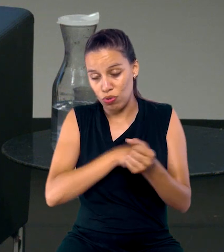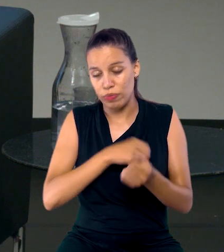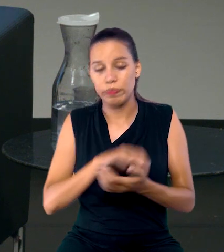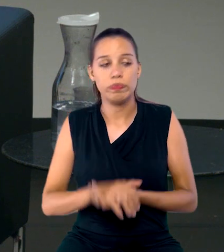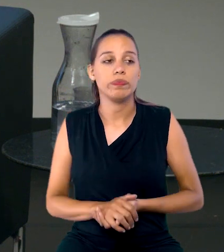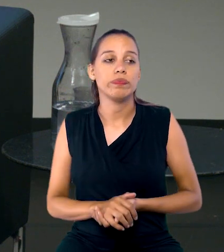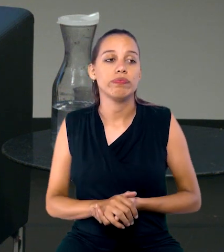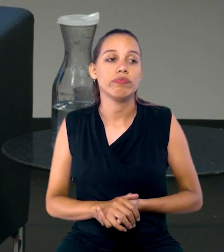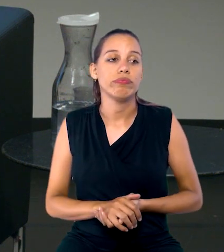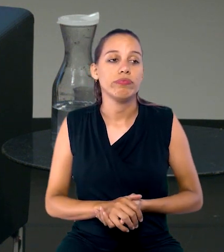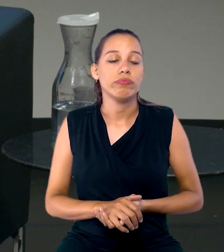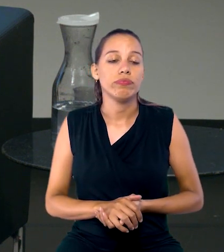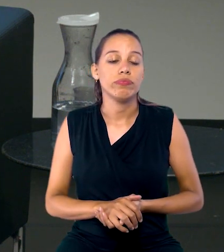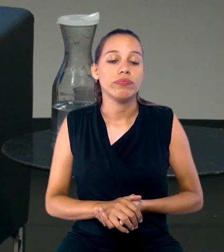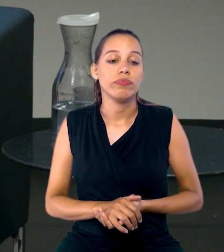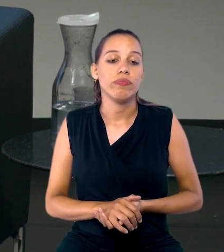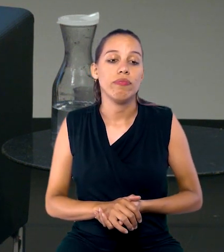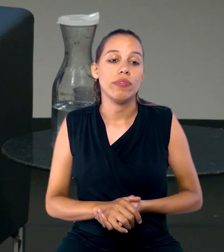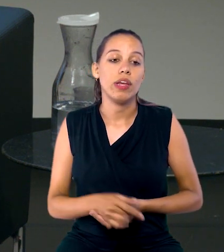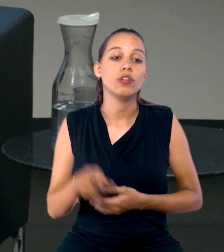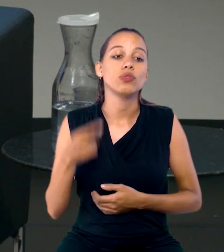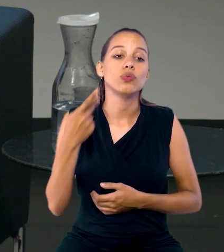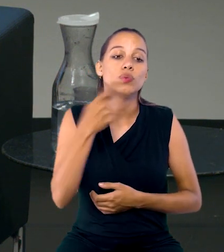aí tua pergunta sobre o cinismo,